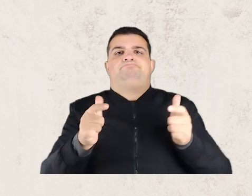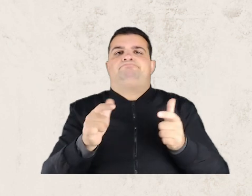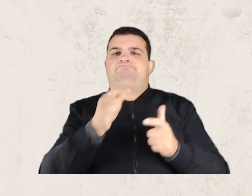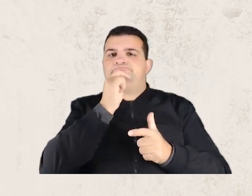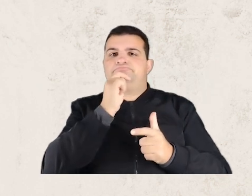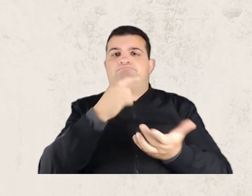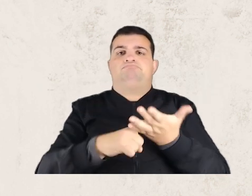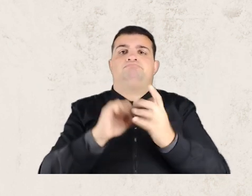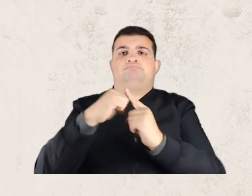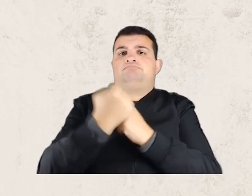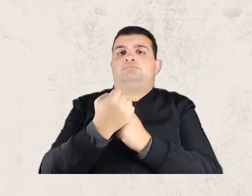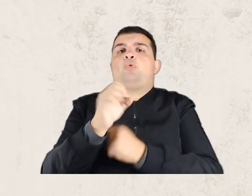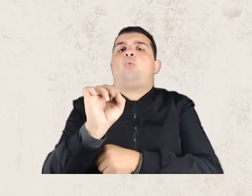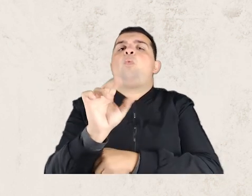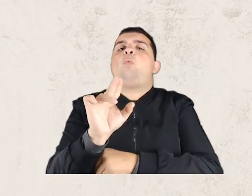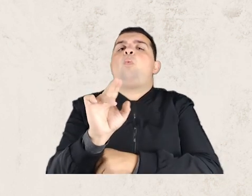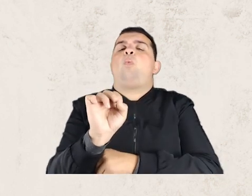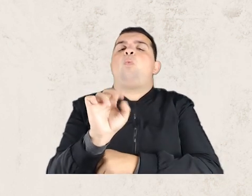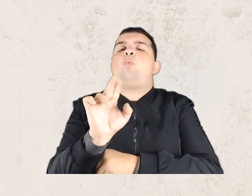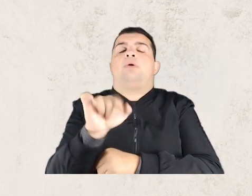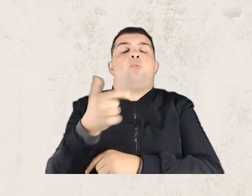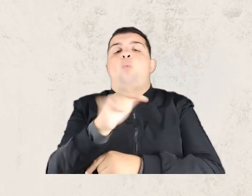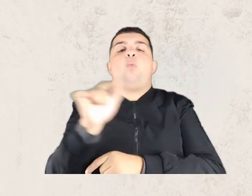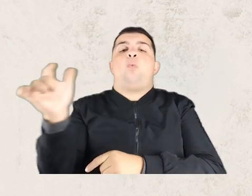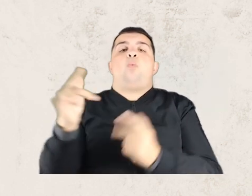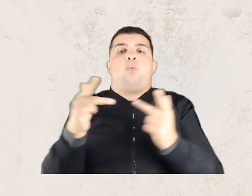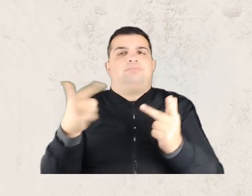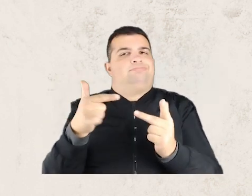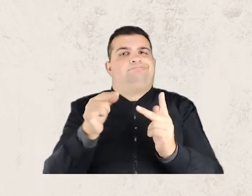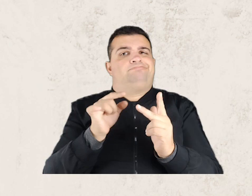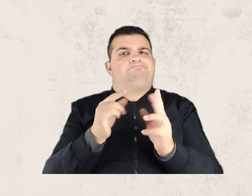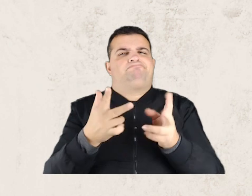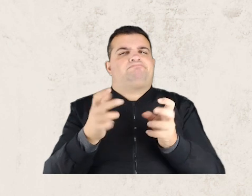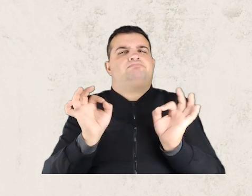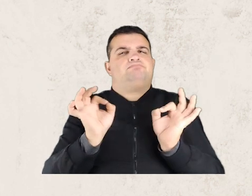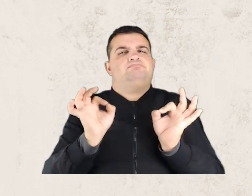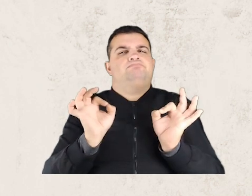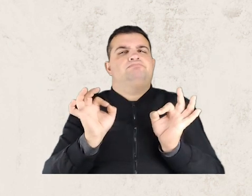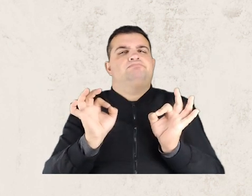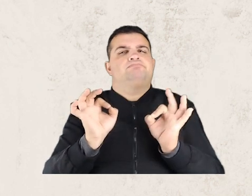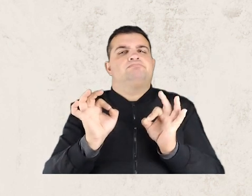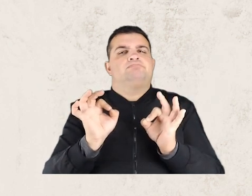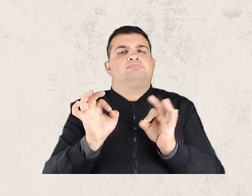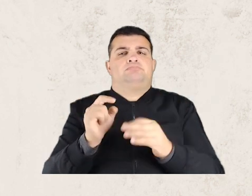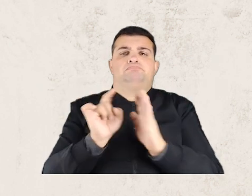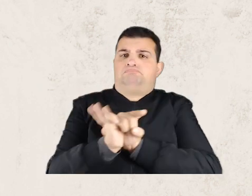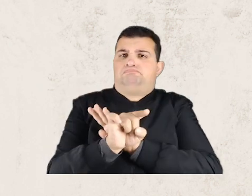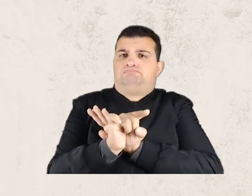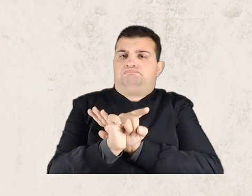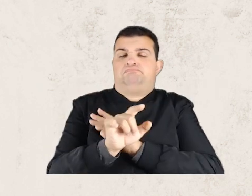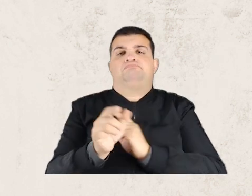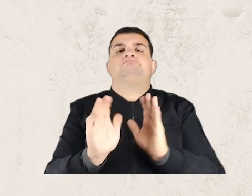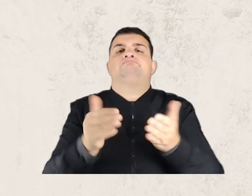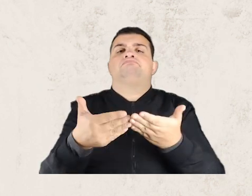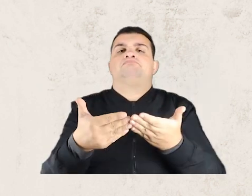Imagina, o AMB e 30 e poucos trabalhos. Nossa, mas isso é horrível. É sinal de que a gente não ampliou